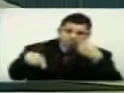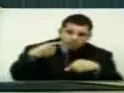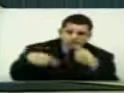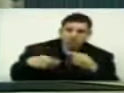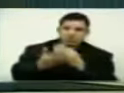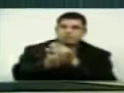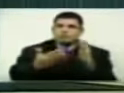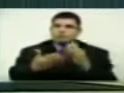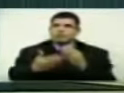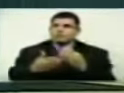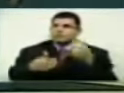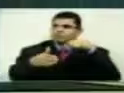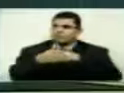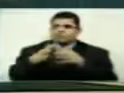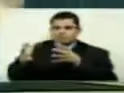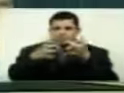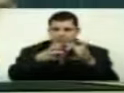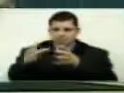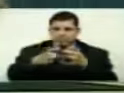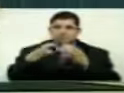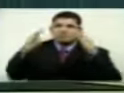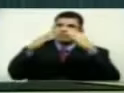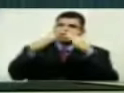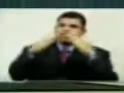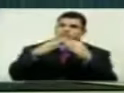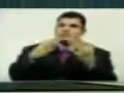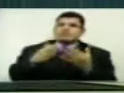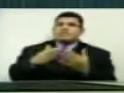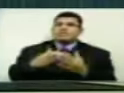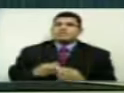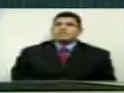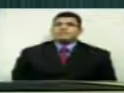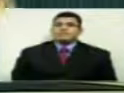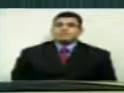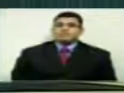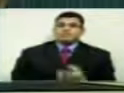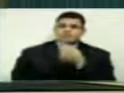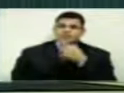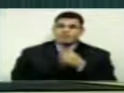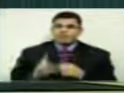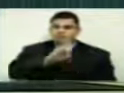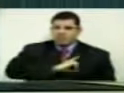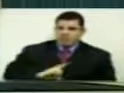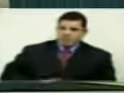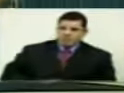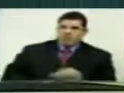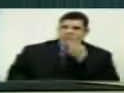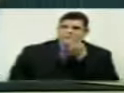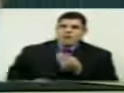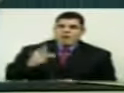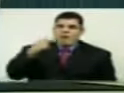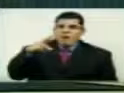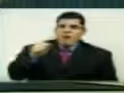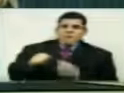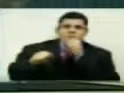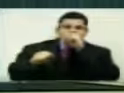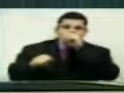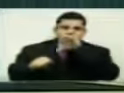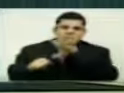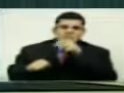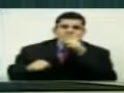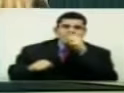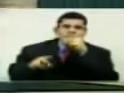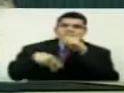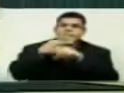do início do ano houve um confronto grande nesta casa. Em que deputados diziam que o PROAMA ia jorrar